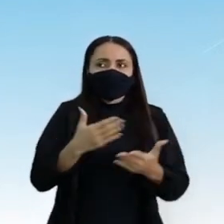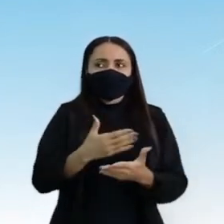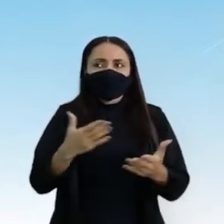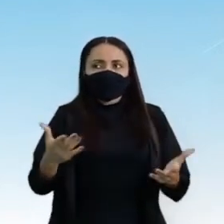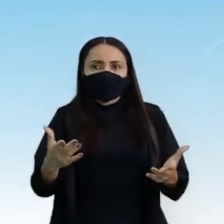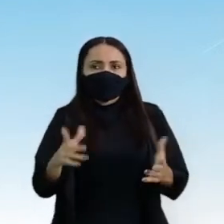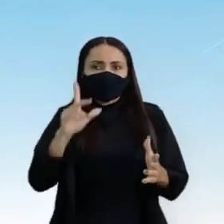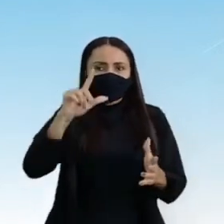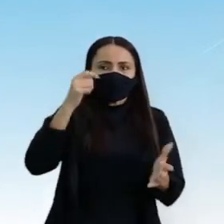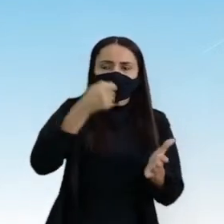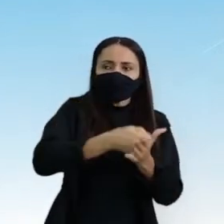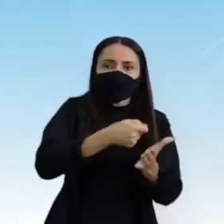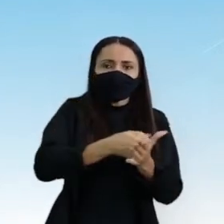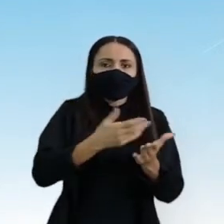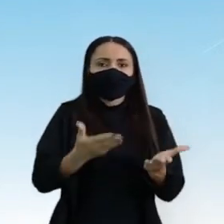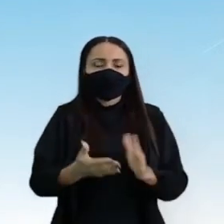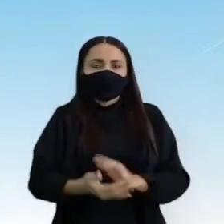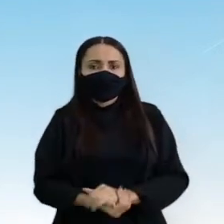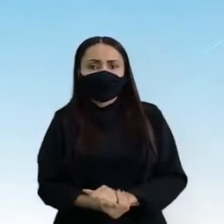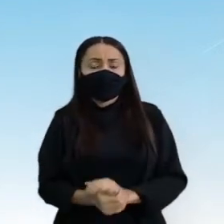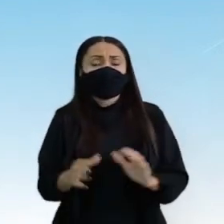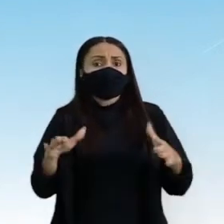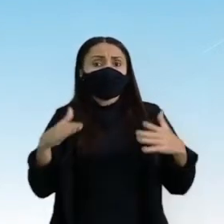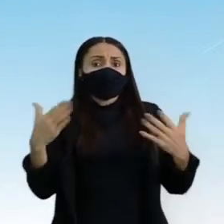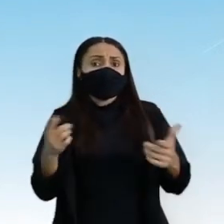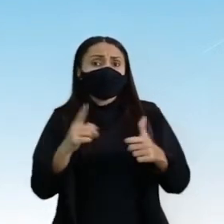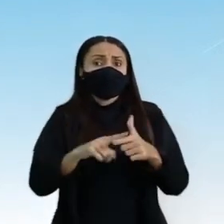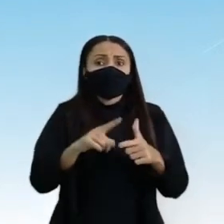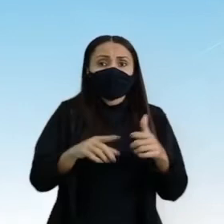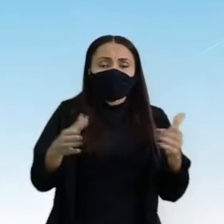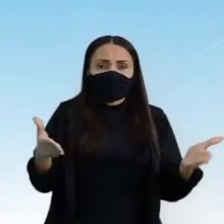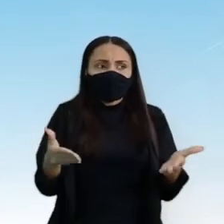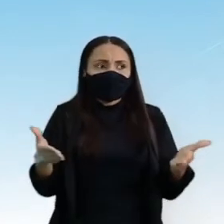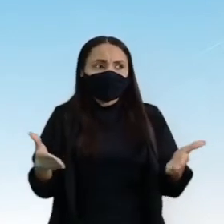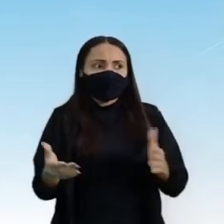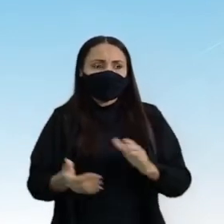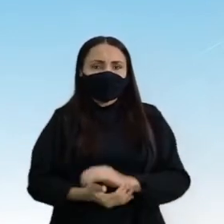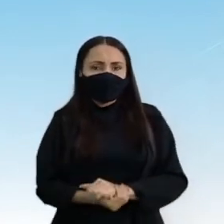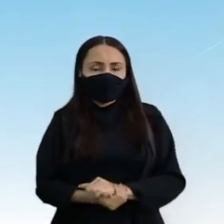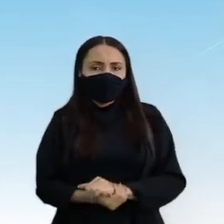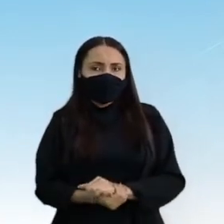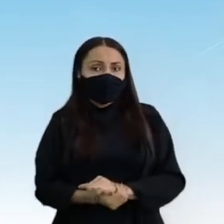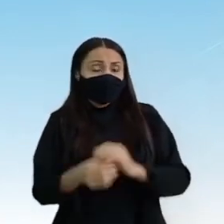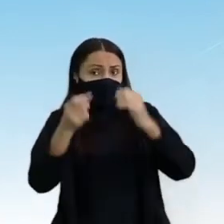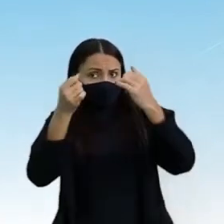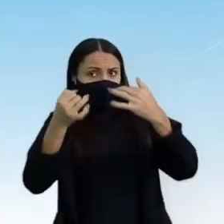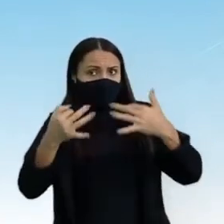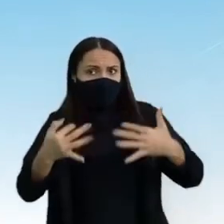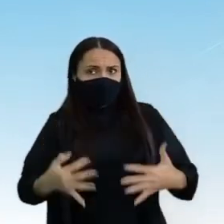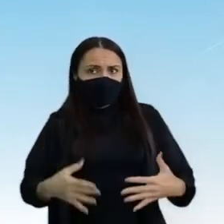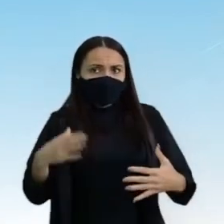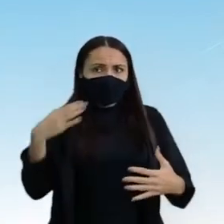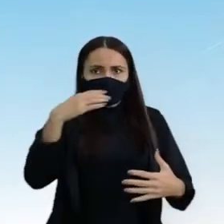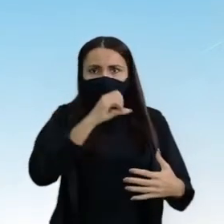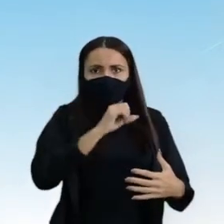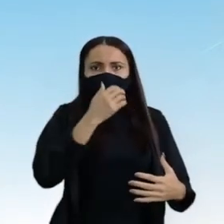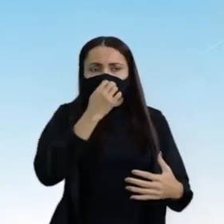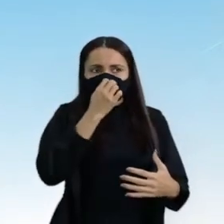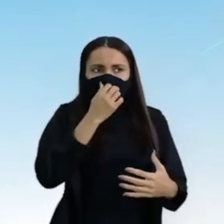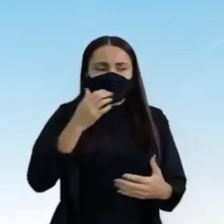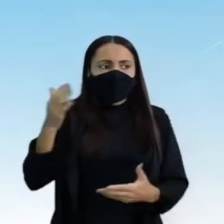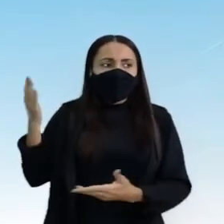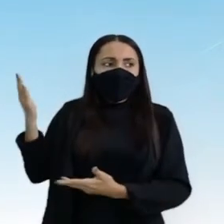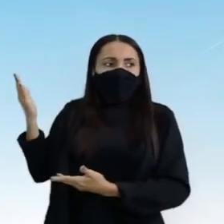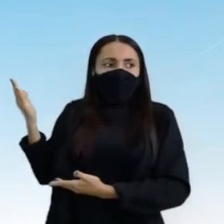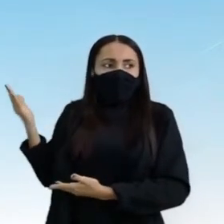sem obrigação. Qual o problema hoje? Eu vou dar um parêntese bem rápido para não sair muito do assunto.